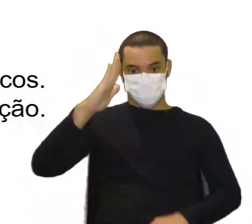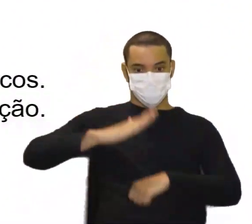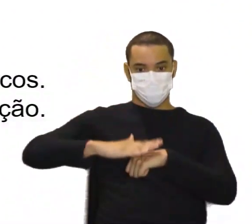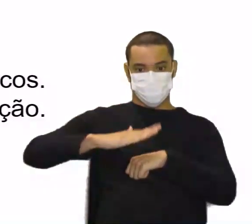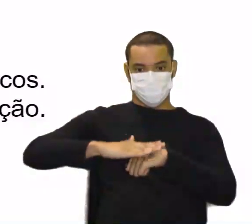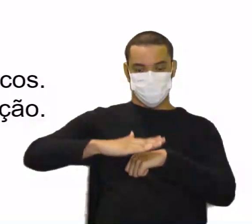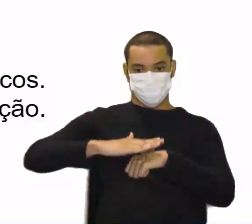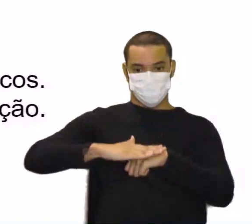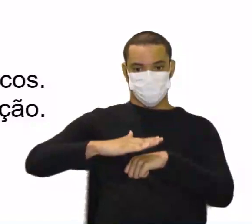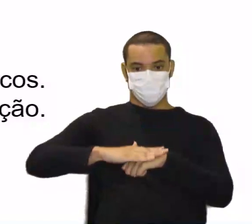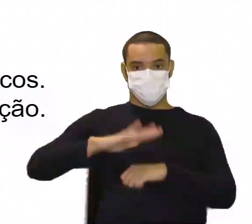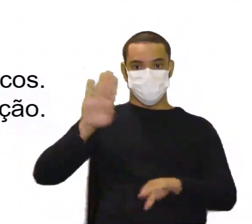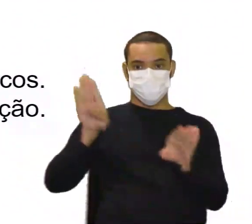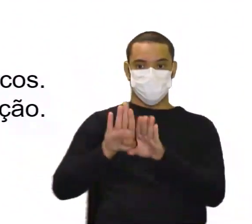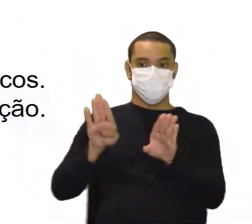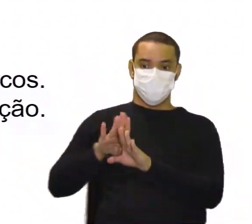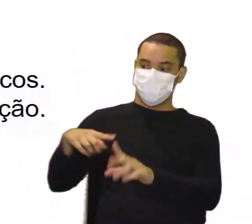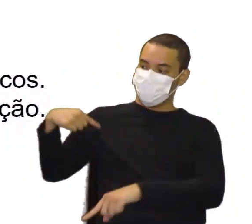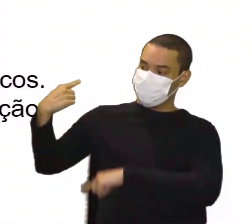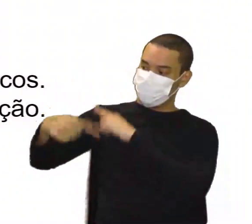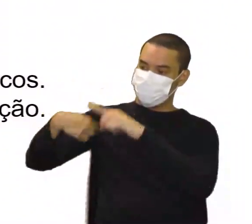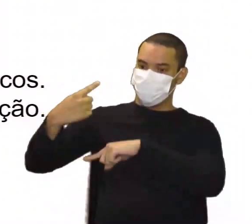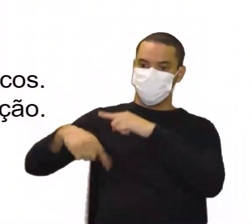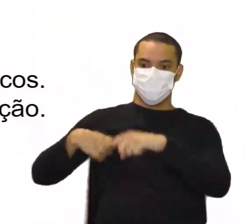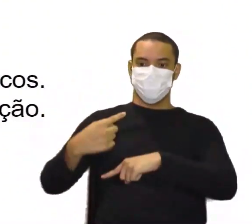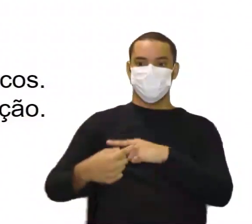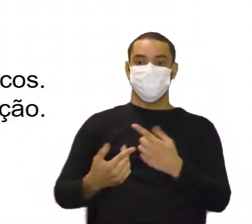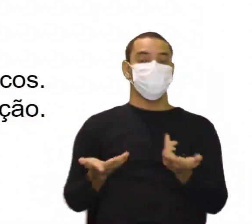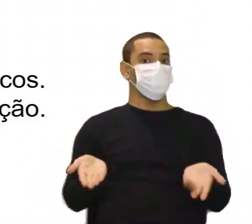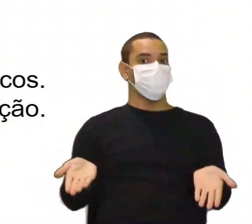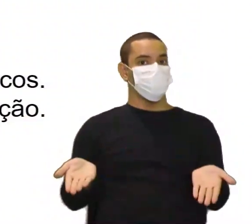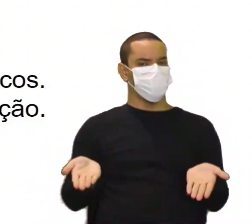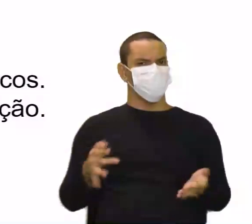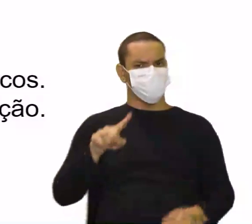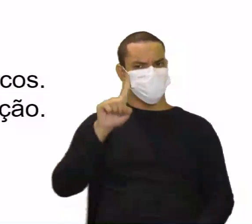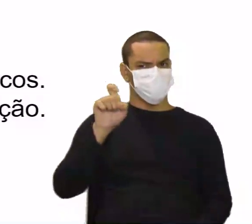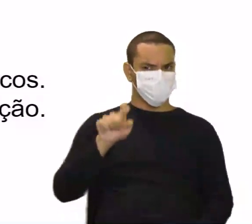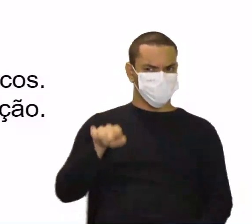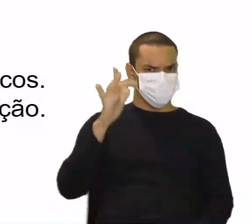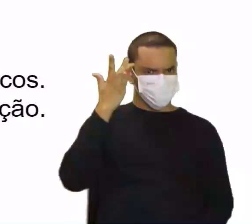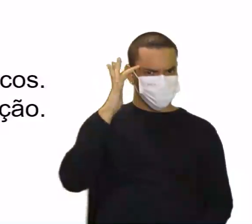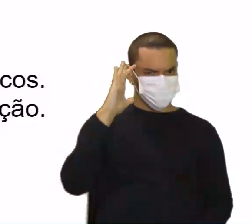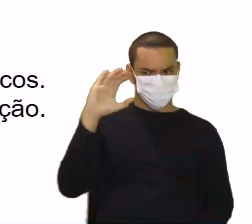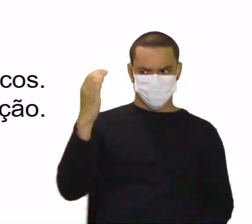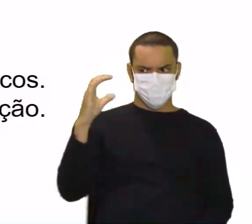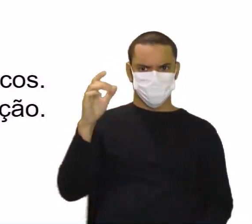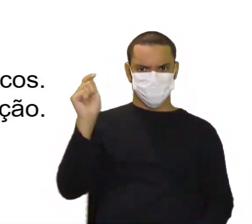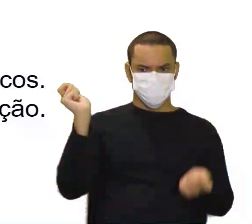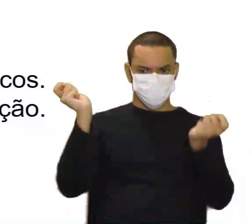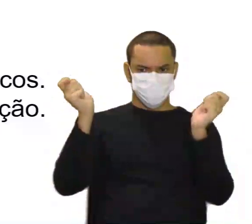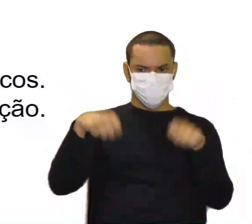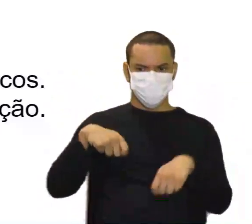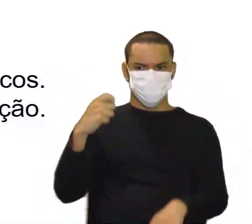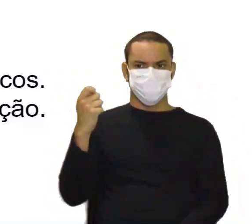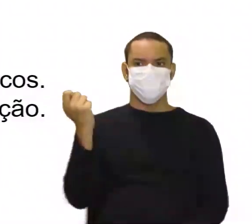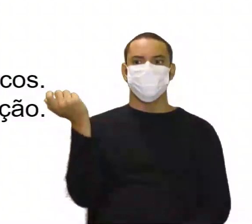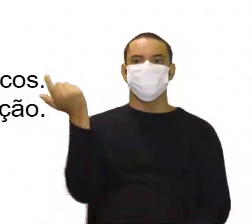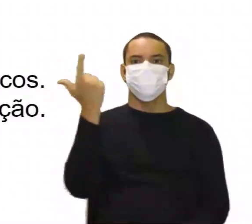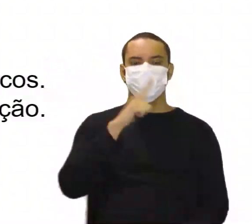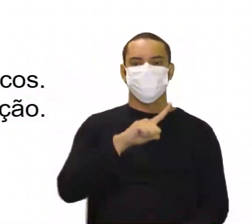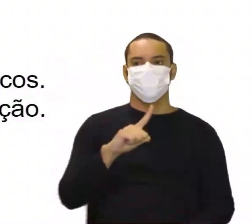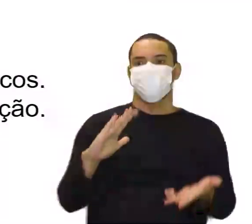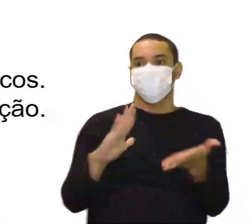da autoridade e da tradição. Será que a ciência você consegue? Vocês sabem que